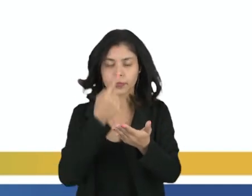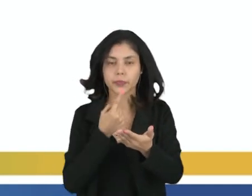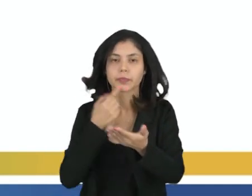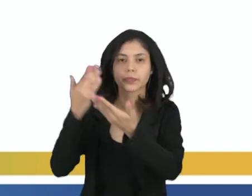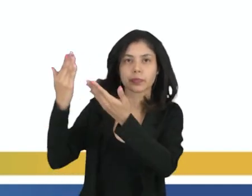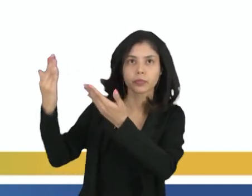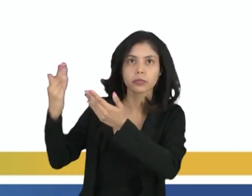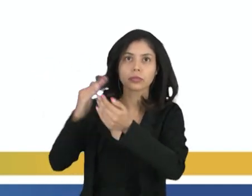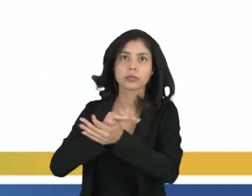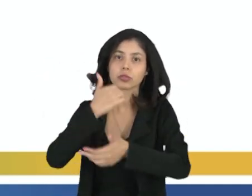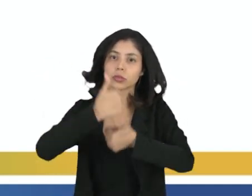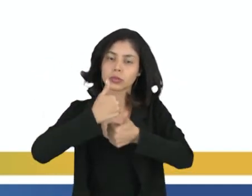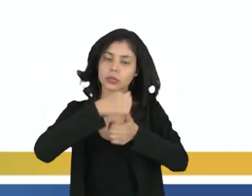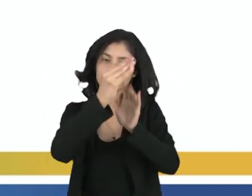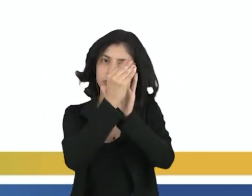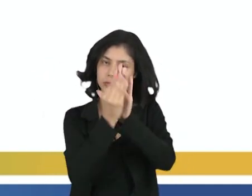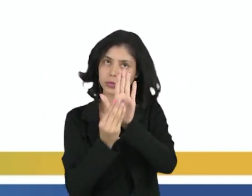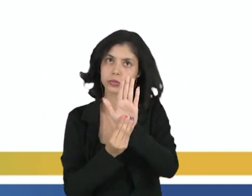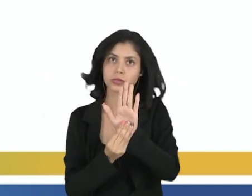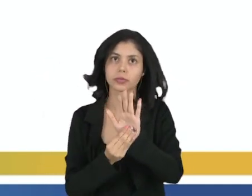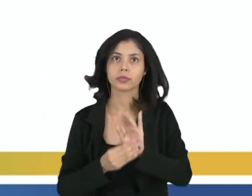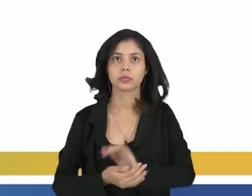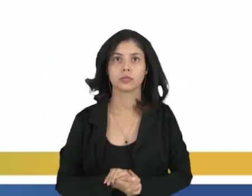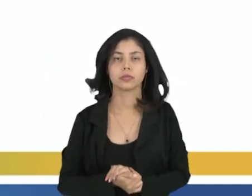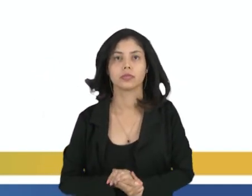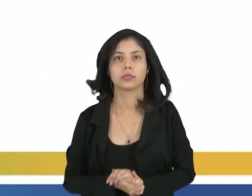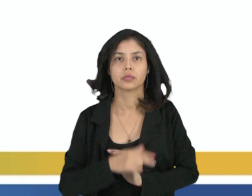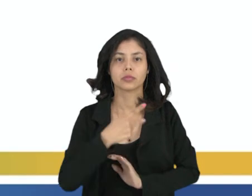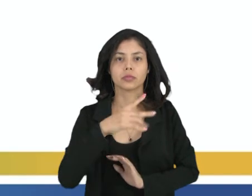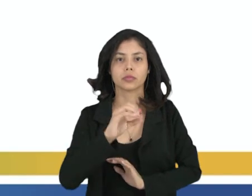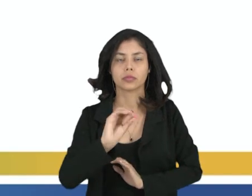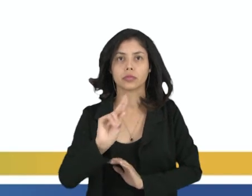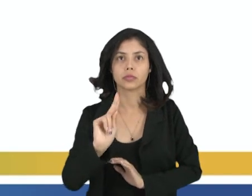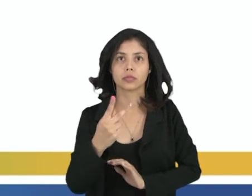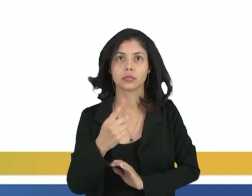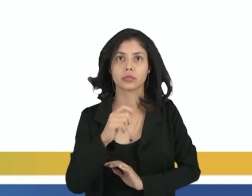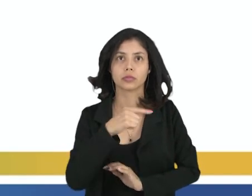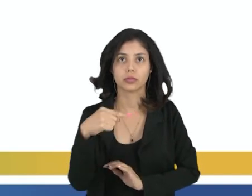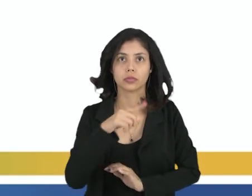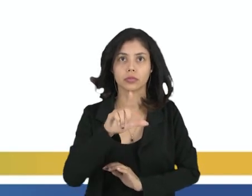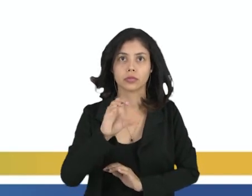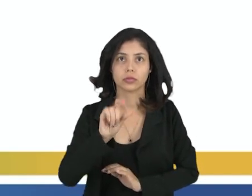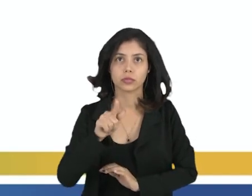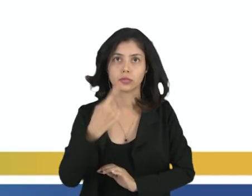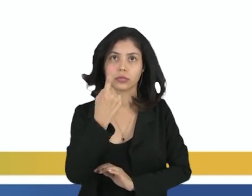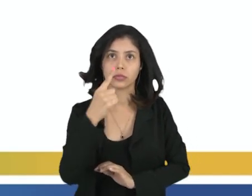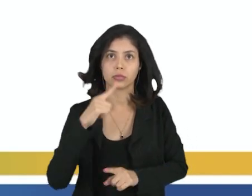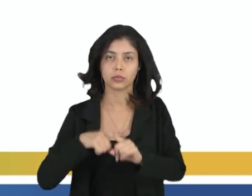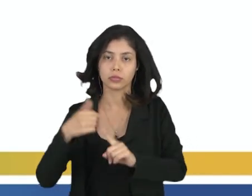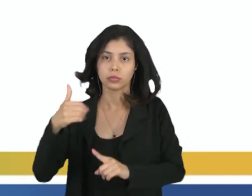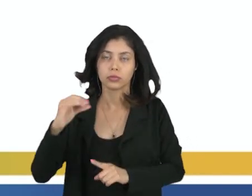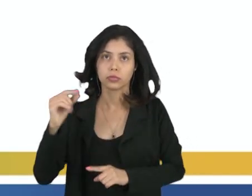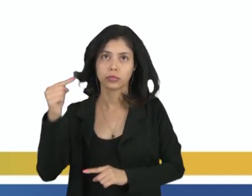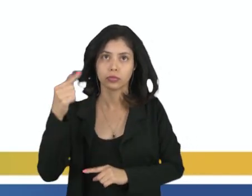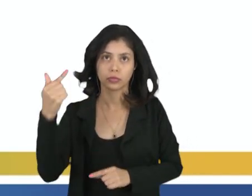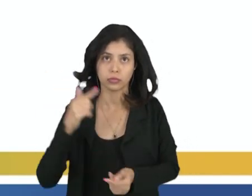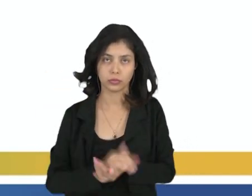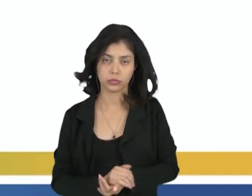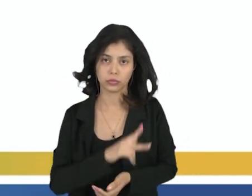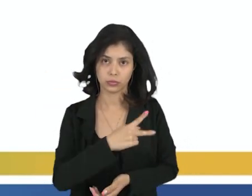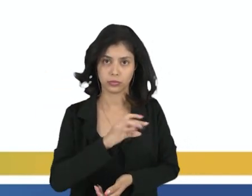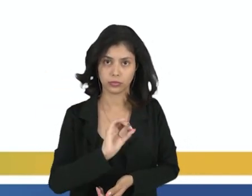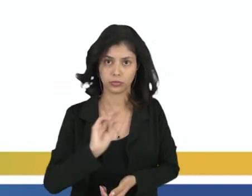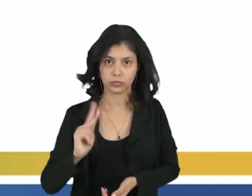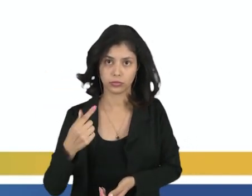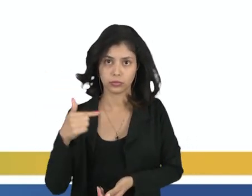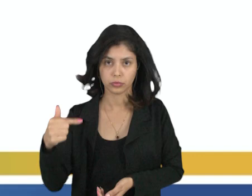expressão, substituindo os dados. Então, pOH é igual a menos log 1 vezes 10 a menos 7. Então, o pOH é